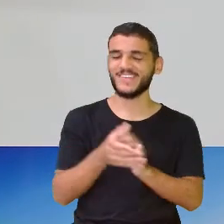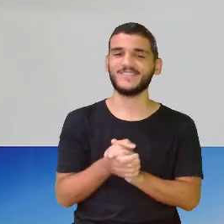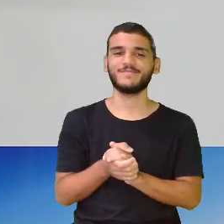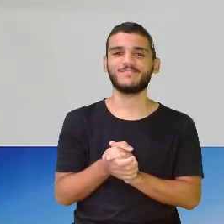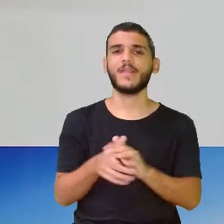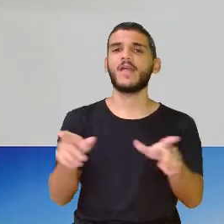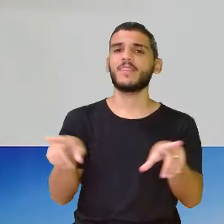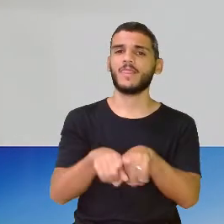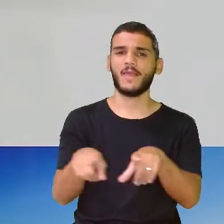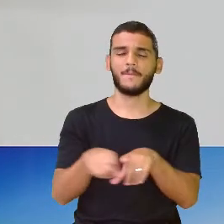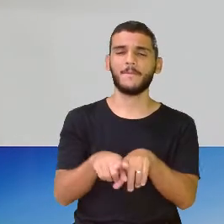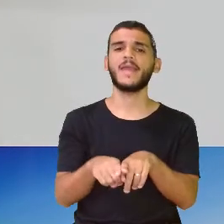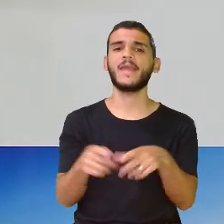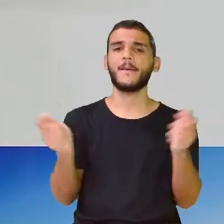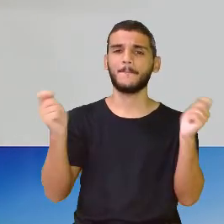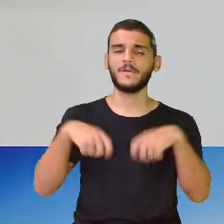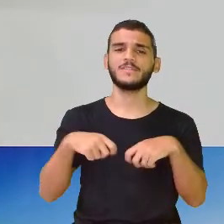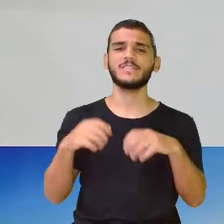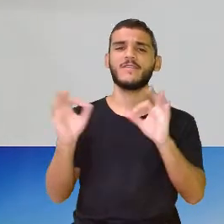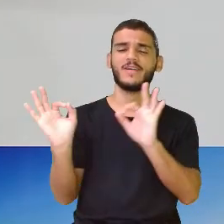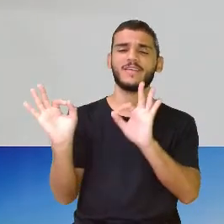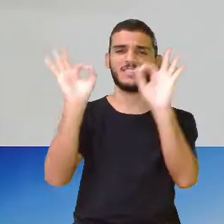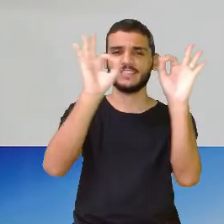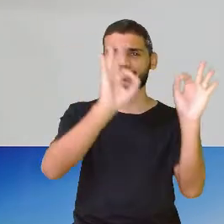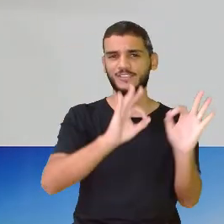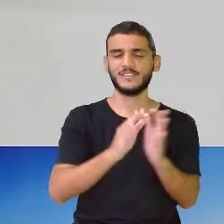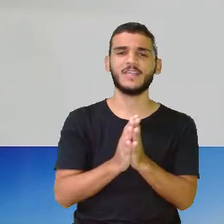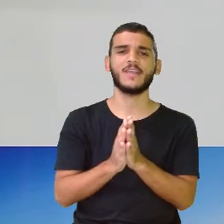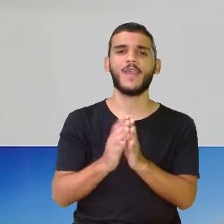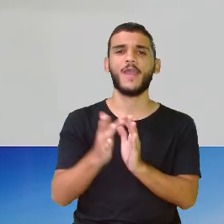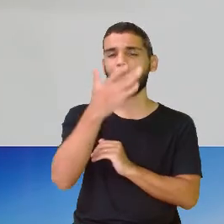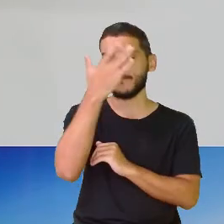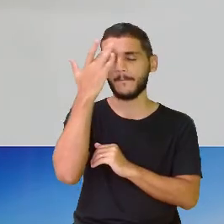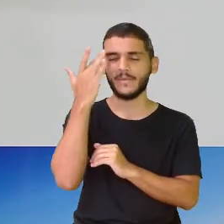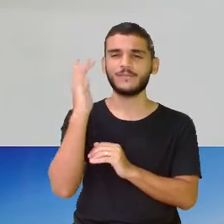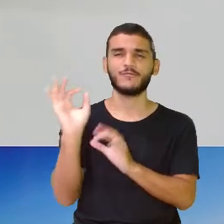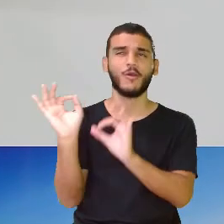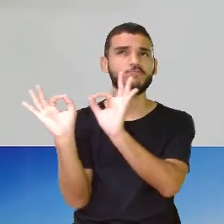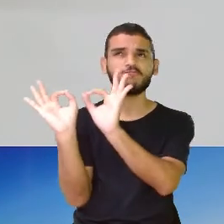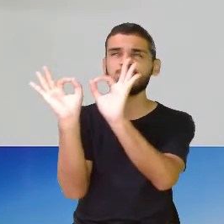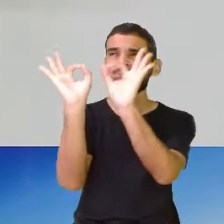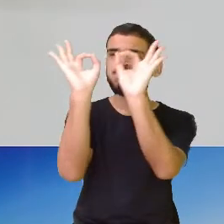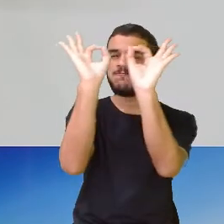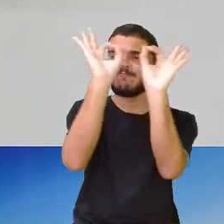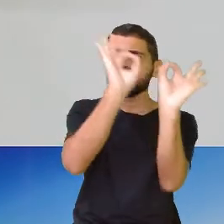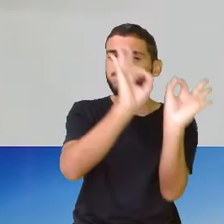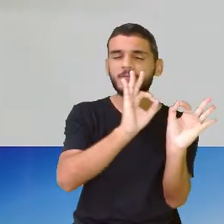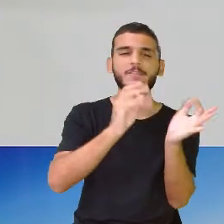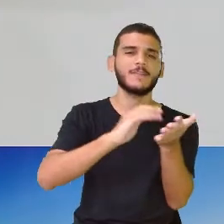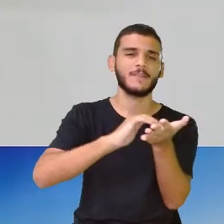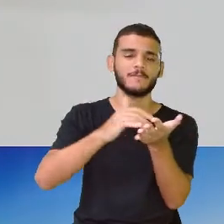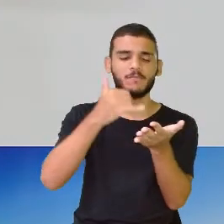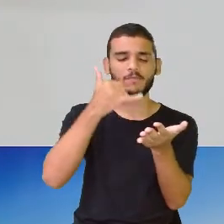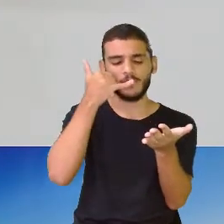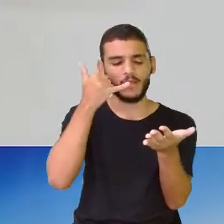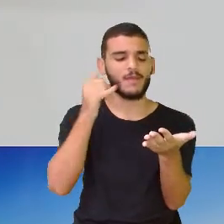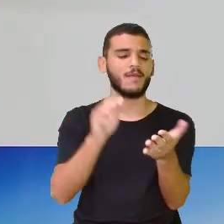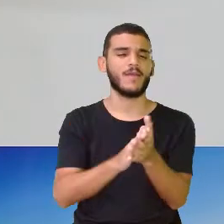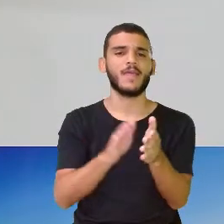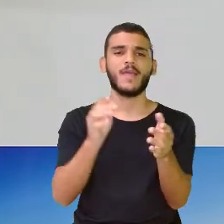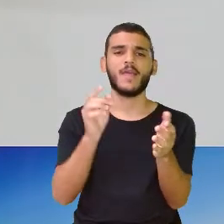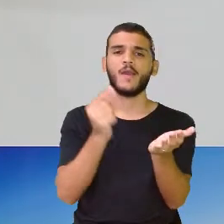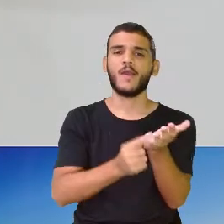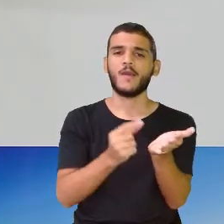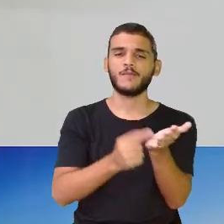também você pode assistir a aula, e deve estar muita gente aí nos assistindo, pelo smartphone, através do